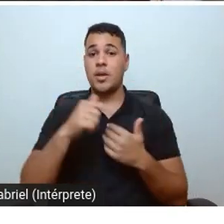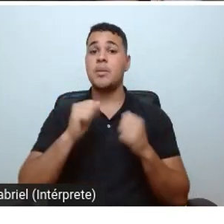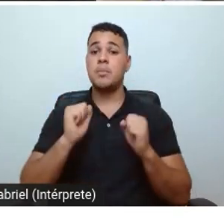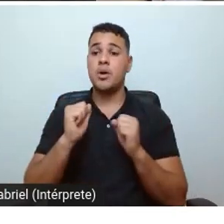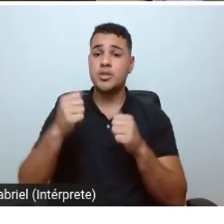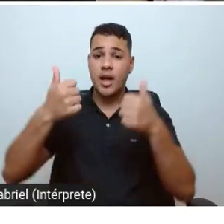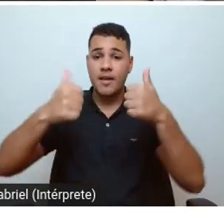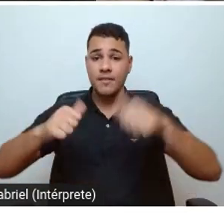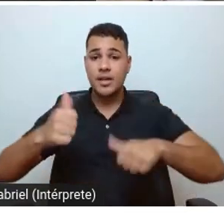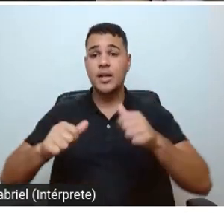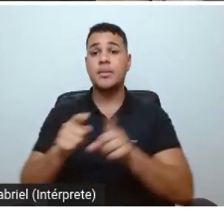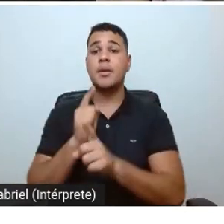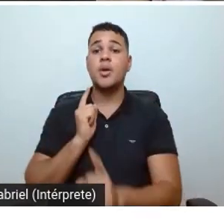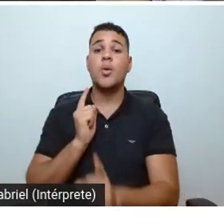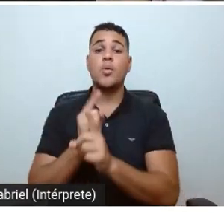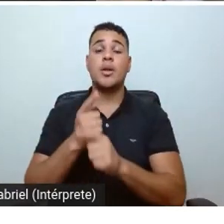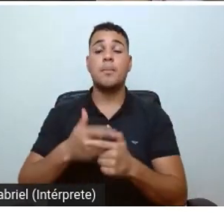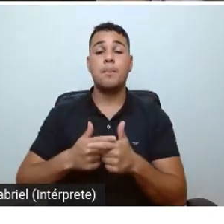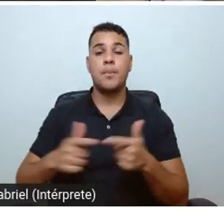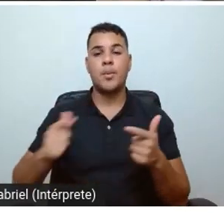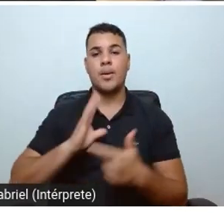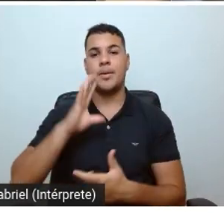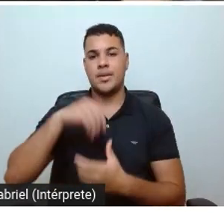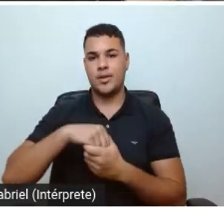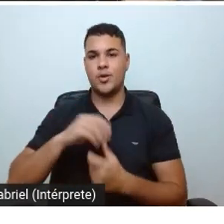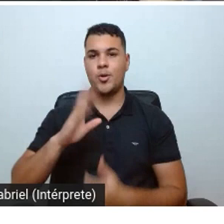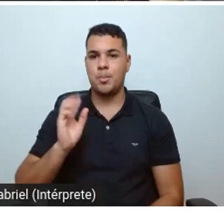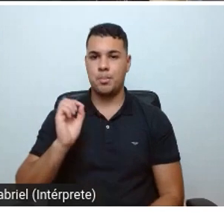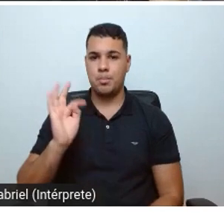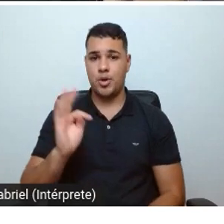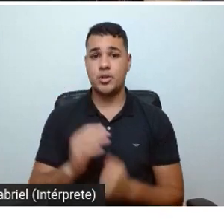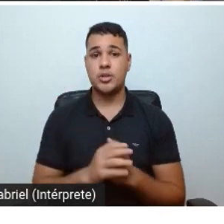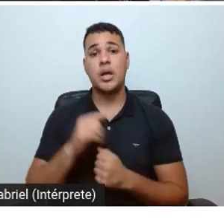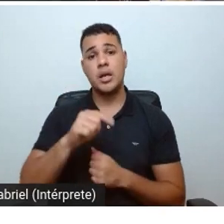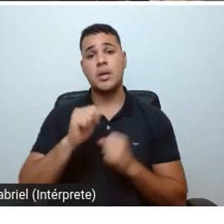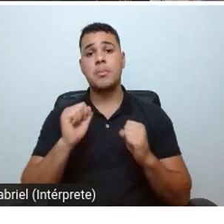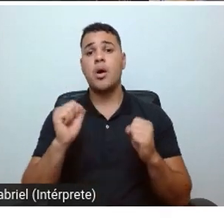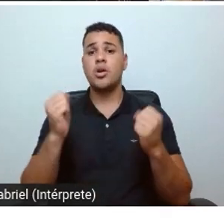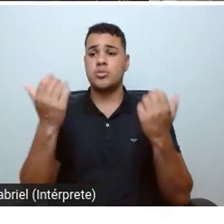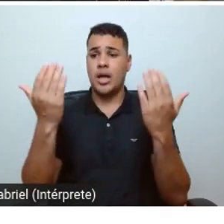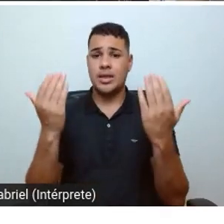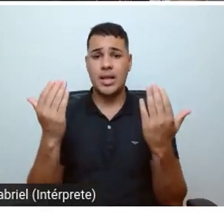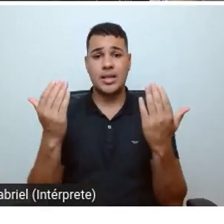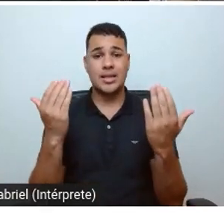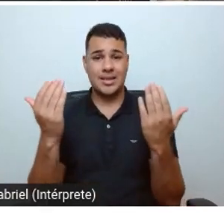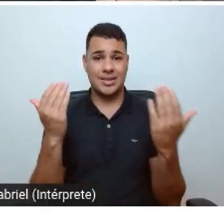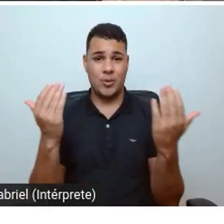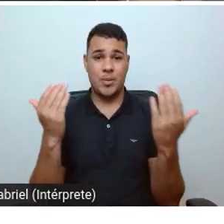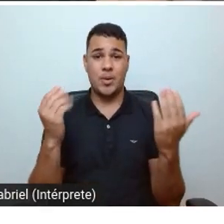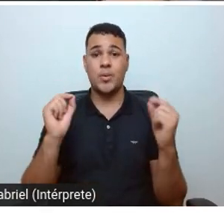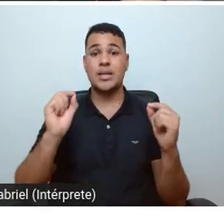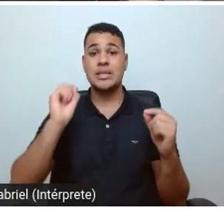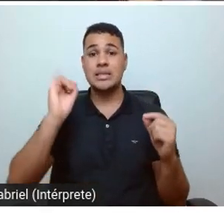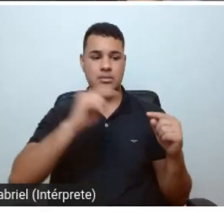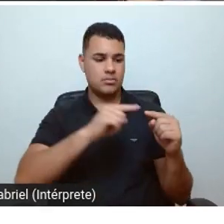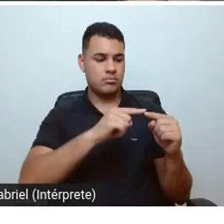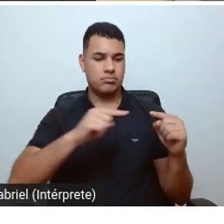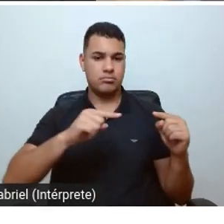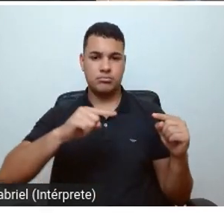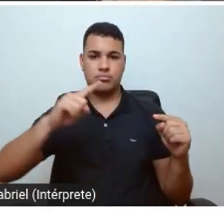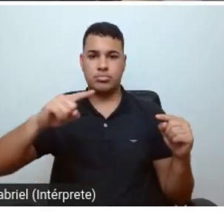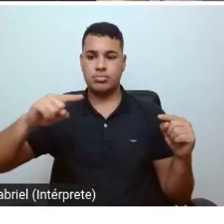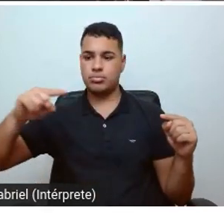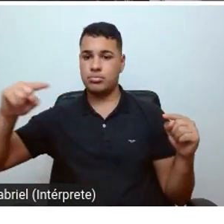assistente virtual é o percentual de distribuição das intenções, ou o quanto as intenções estão participando no volume